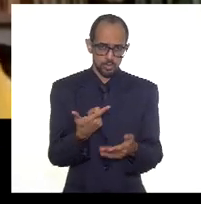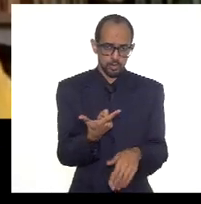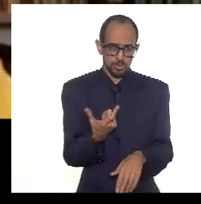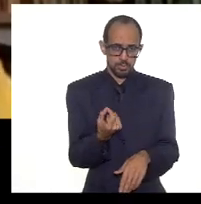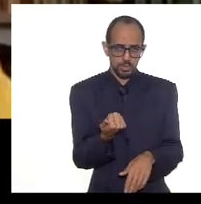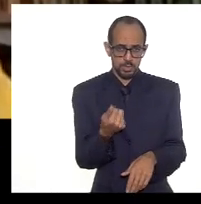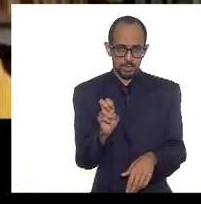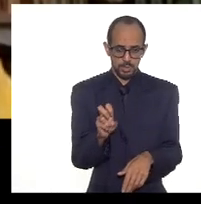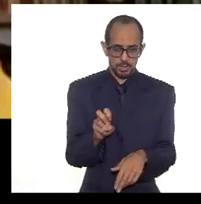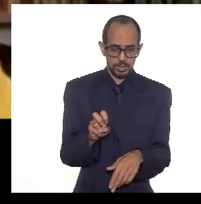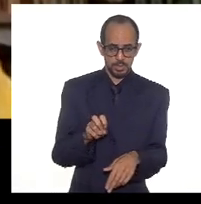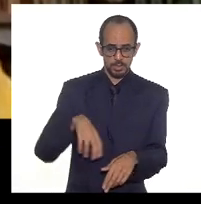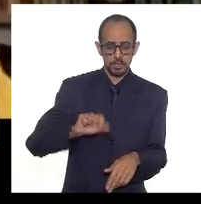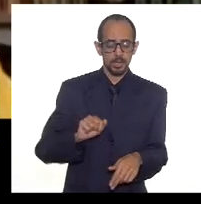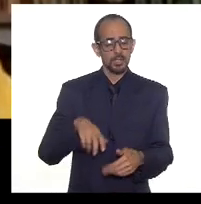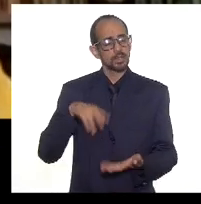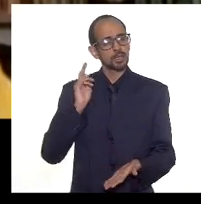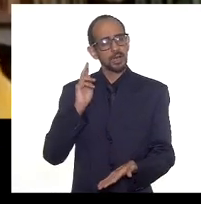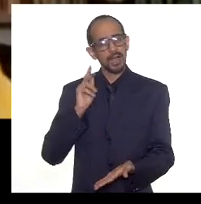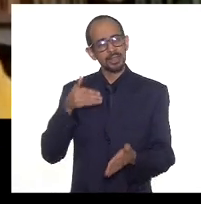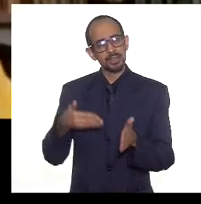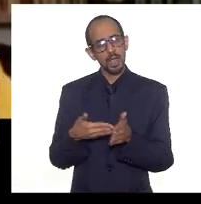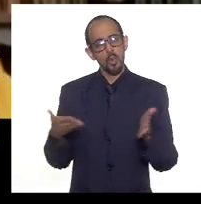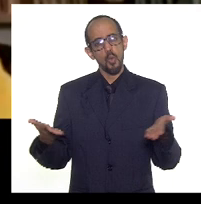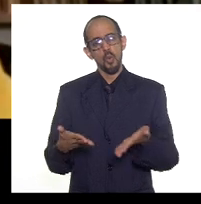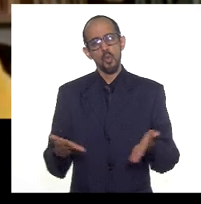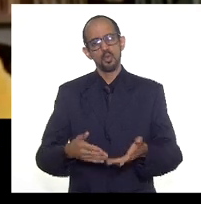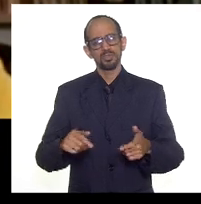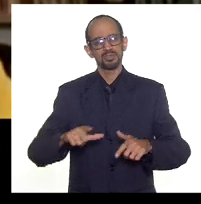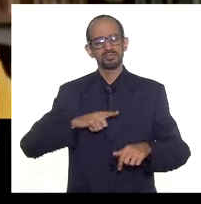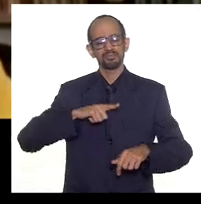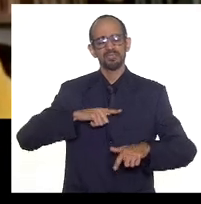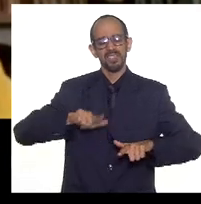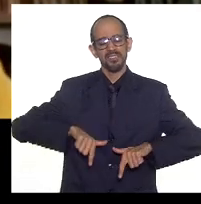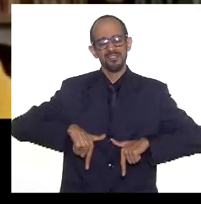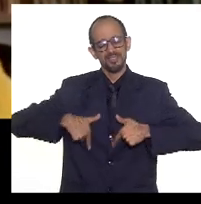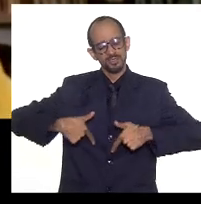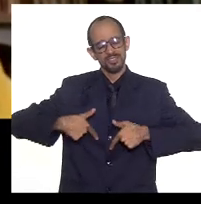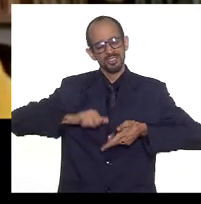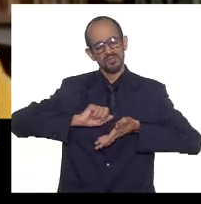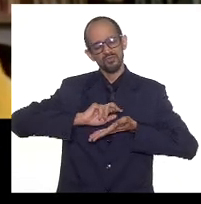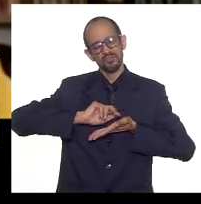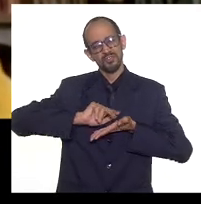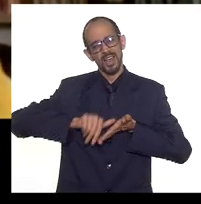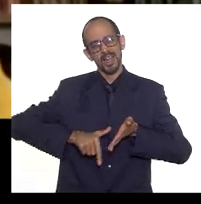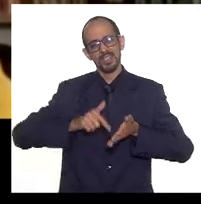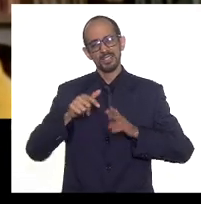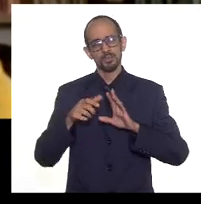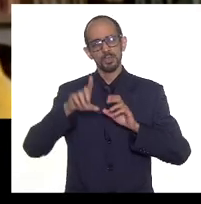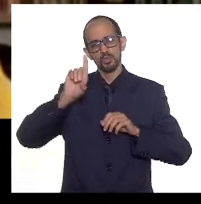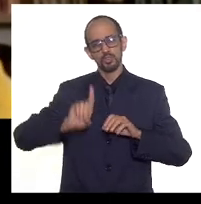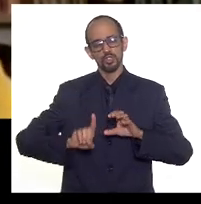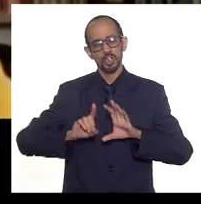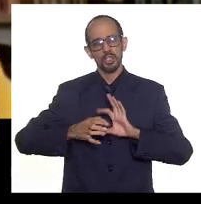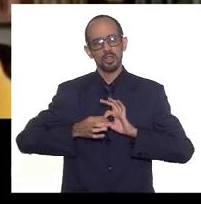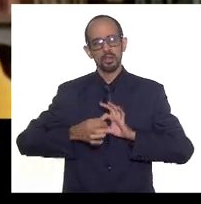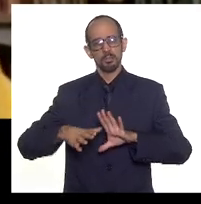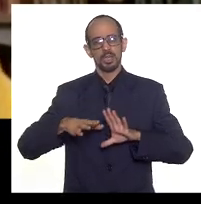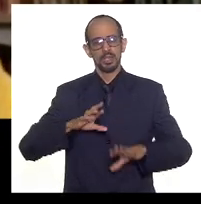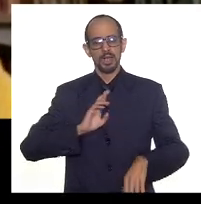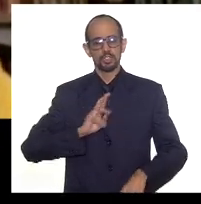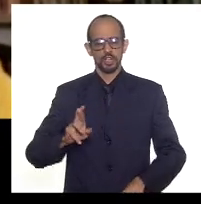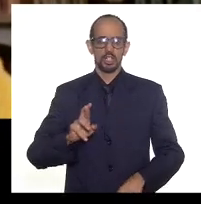2015, o FRAB tem realizado diversas ações em defesa do direito à liberdade religiosa dessa